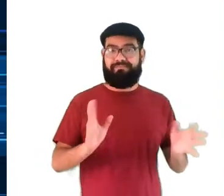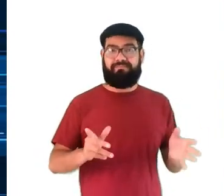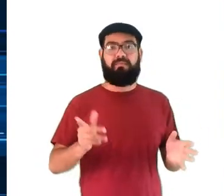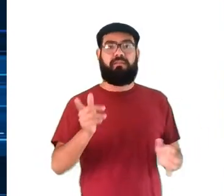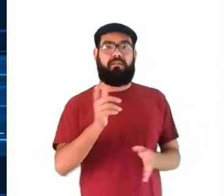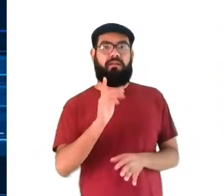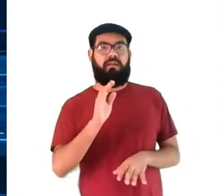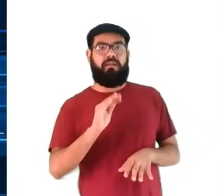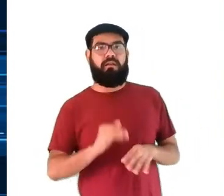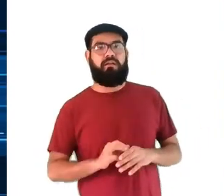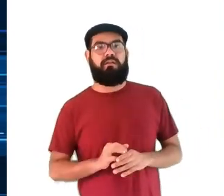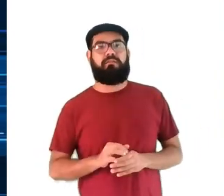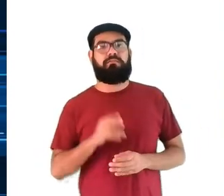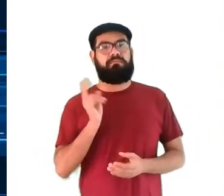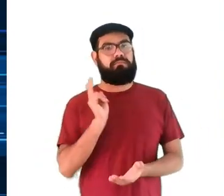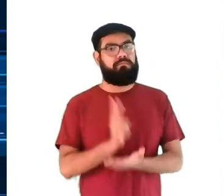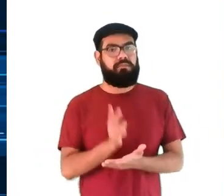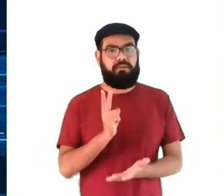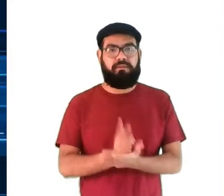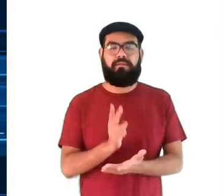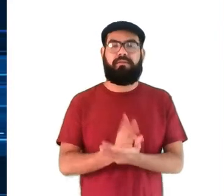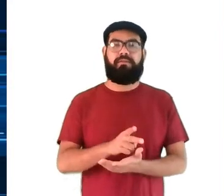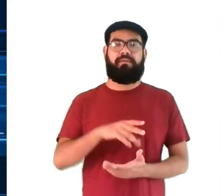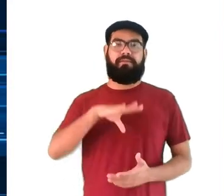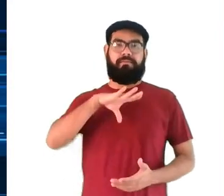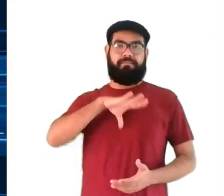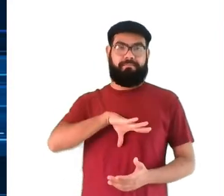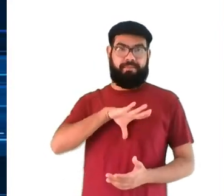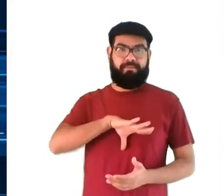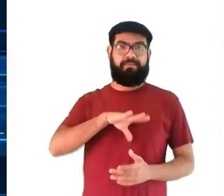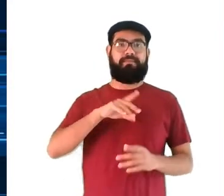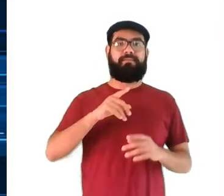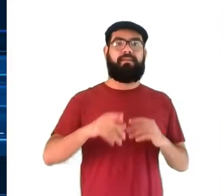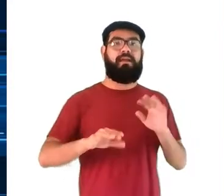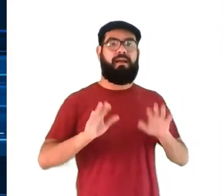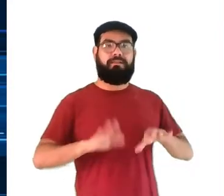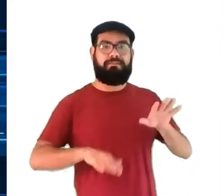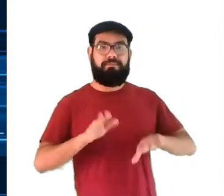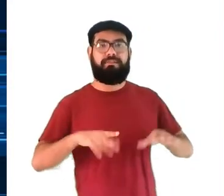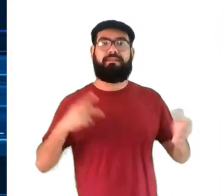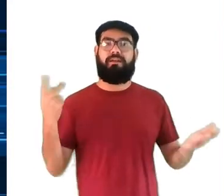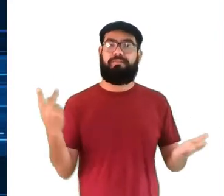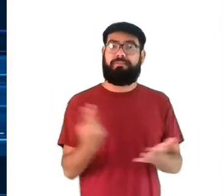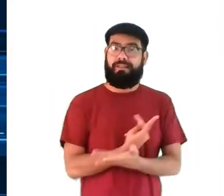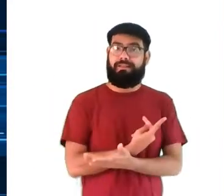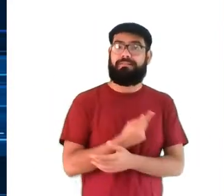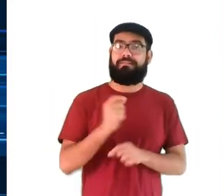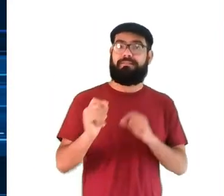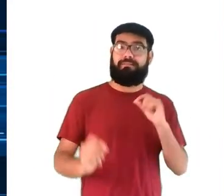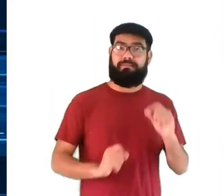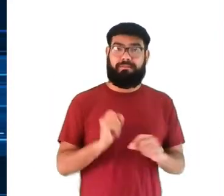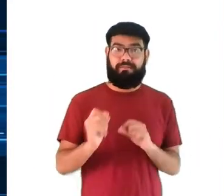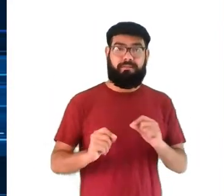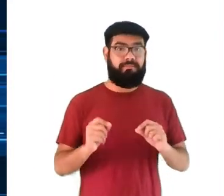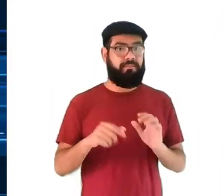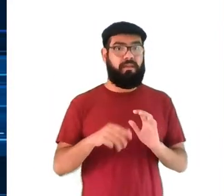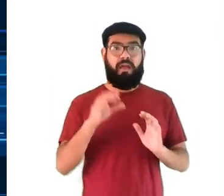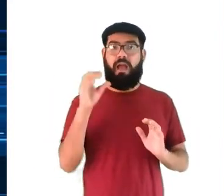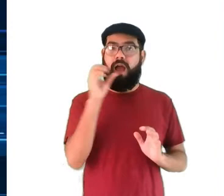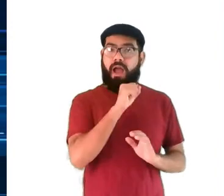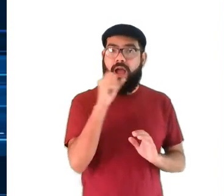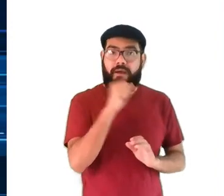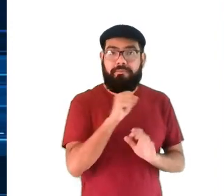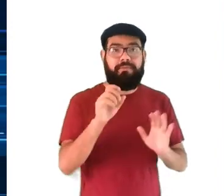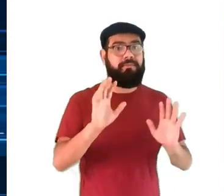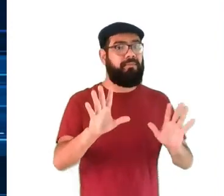mesmo ela tendo a menarca, e muitas vezes acontece muito cedo, de forma muito precoce, mas ela